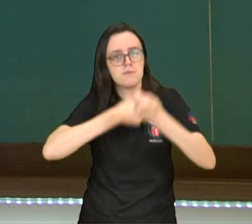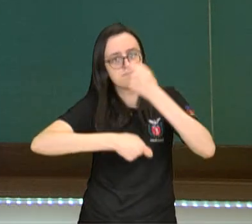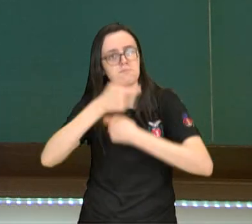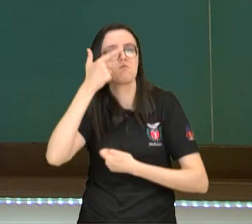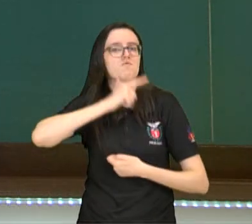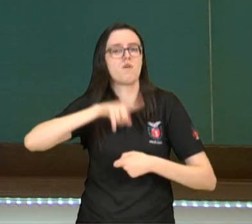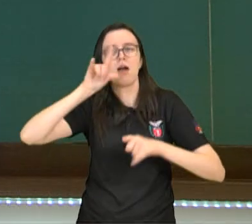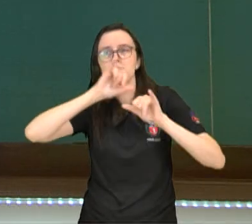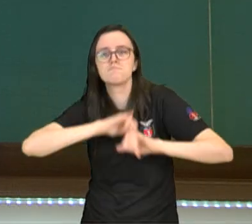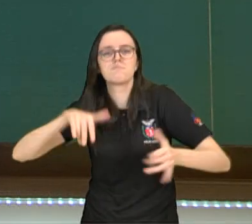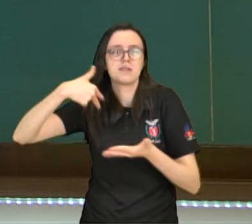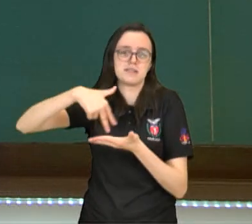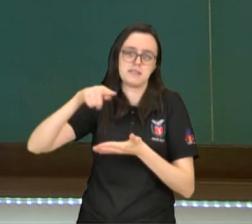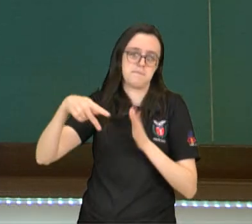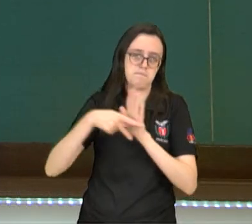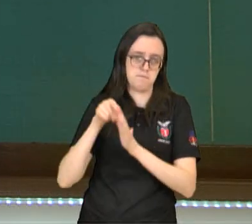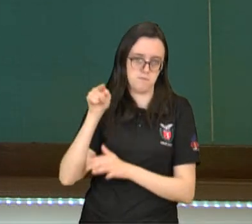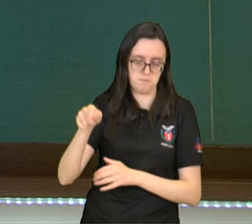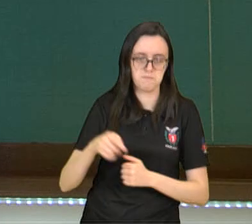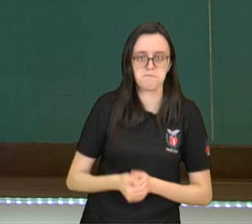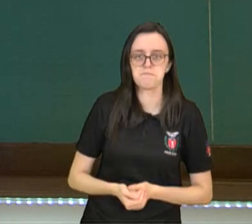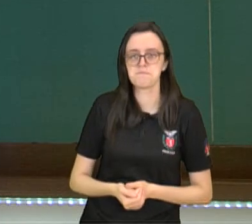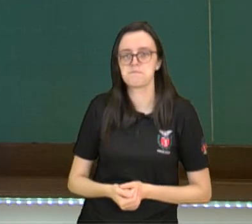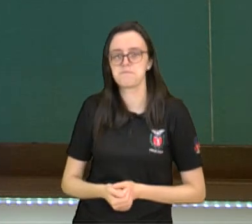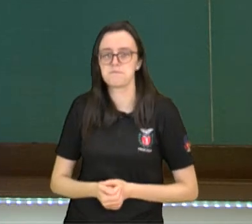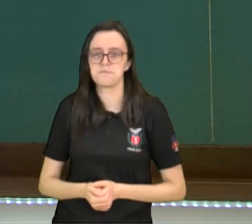da divulgação da dança da bachata.